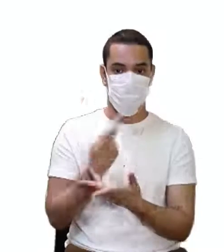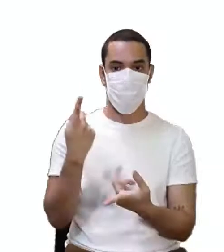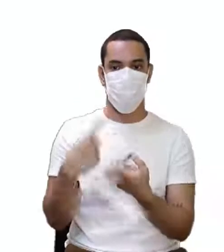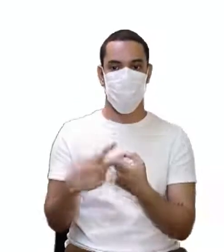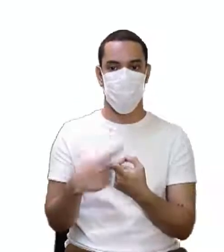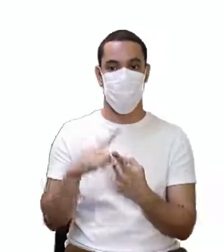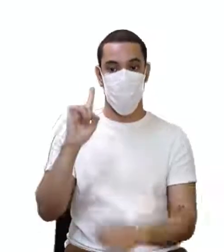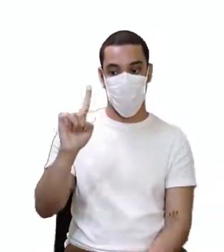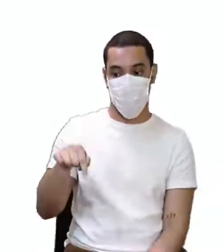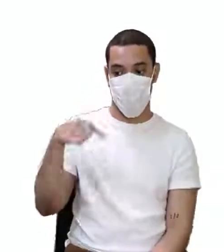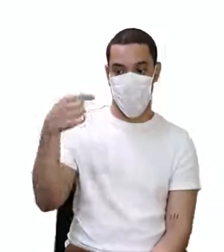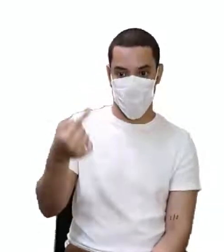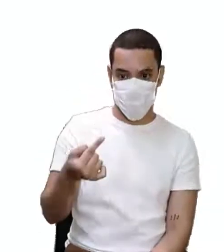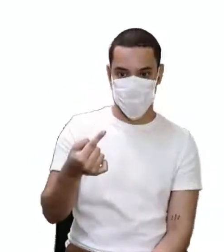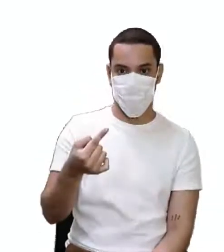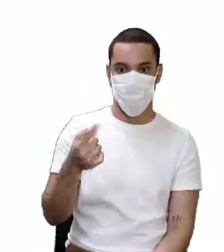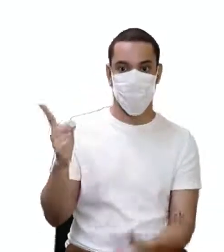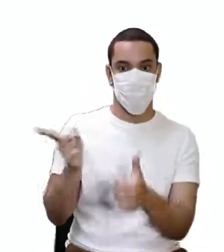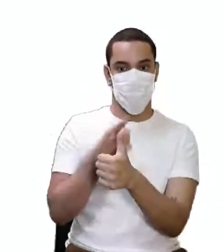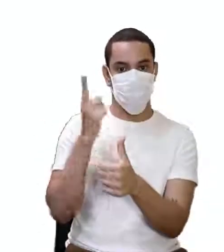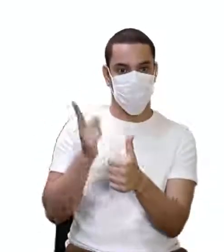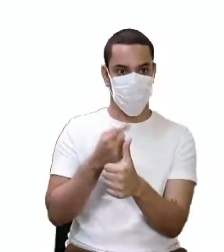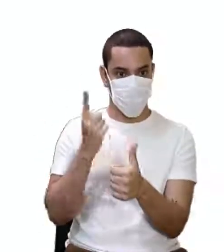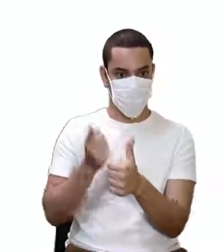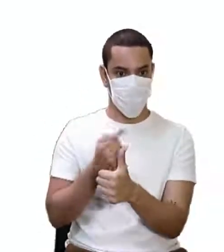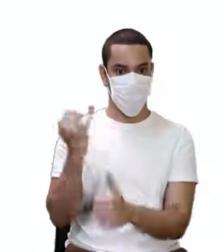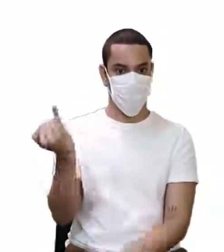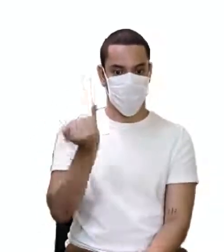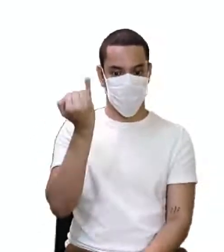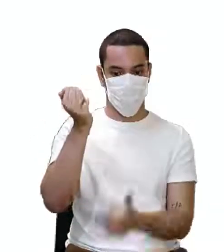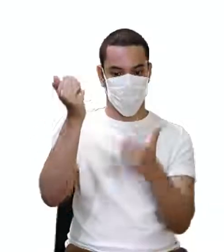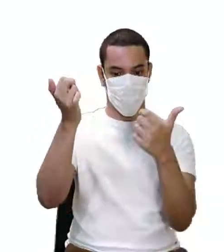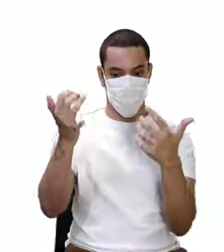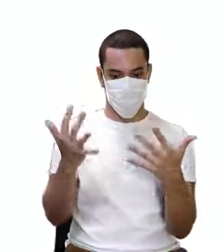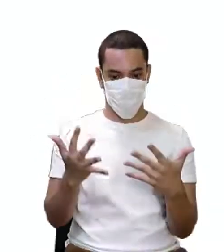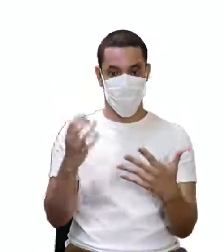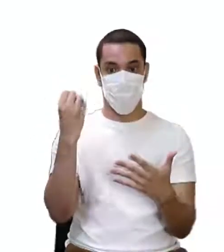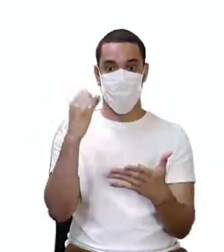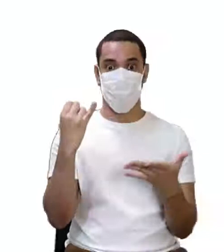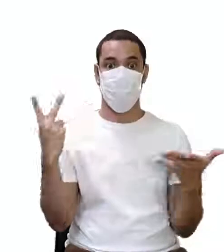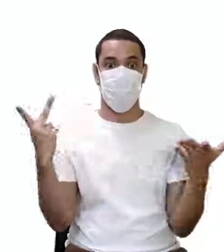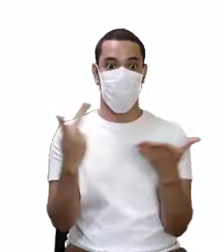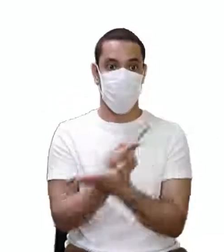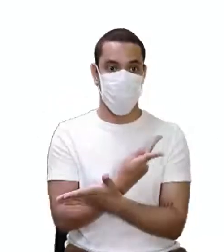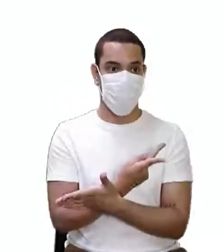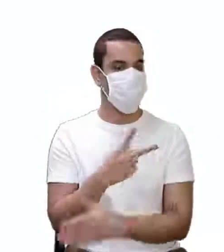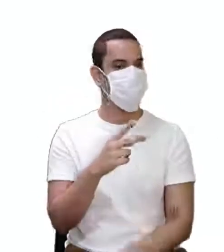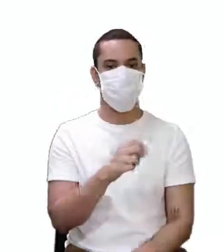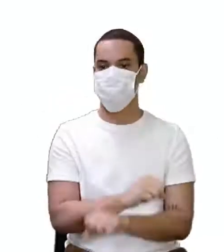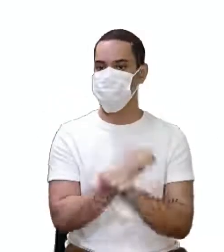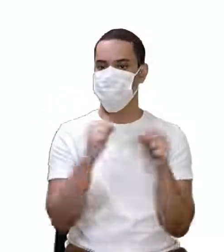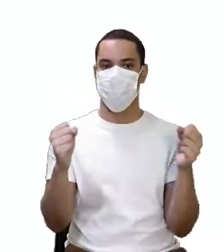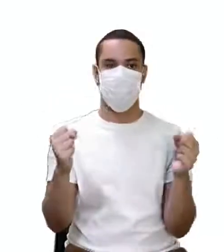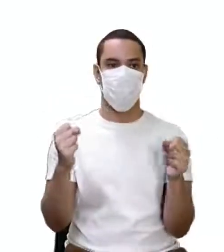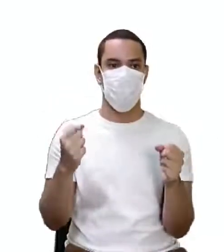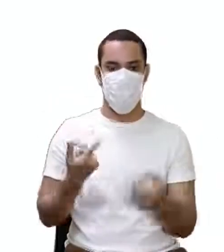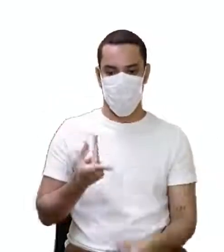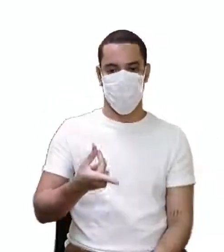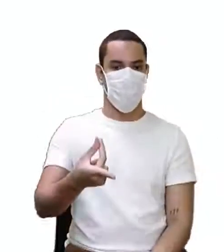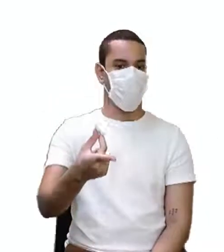caso do pós-casalamento, que é o primeiro fato que a gente está mostrando aqui para você, se caso acontecer, ele não vai vingar,